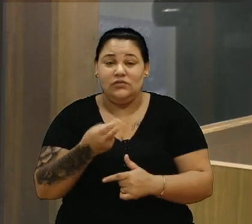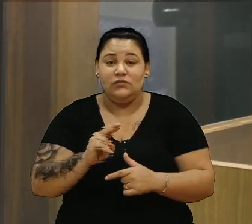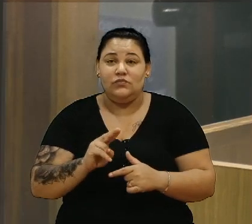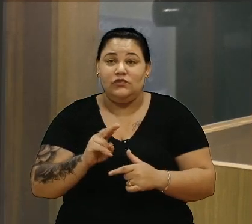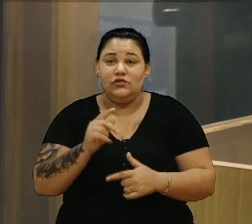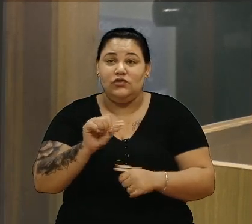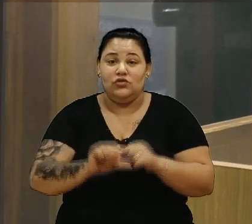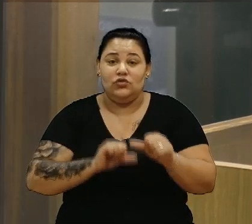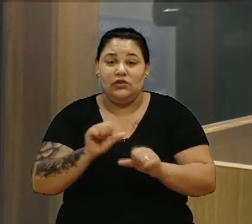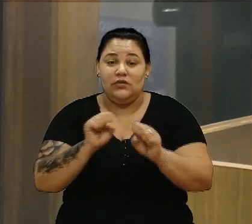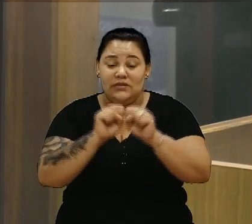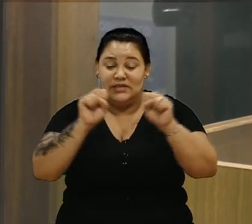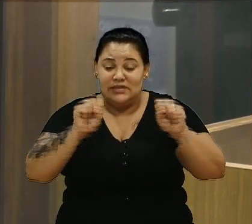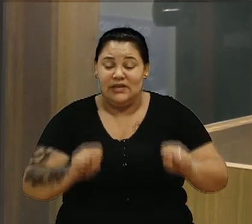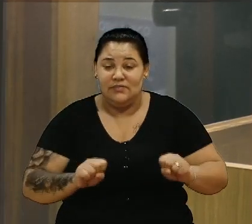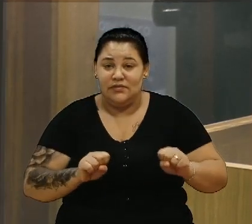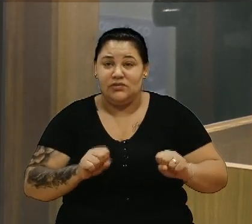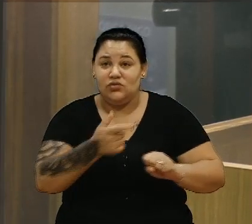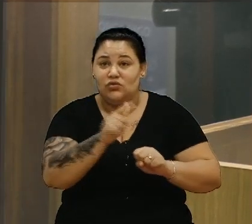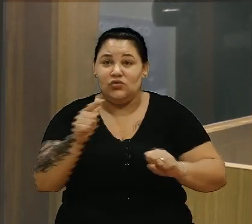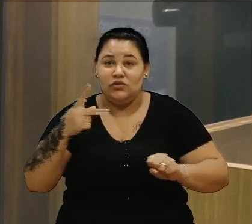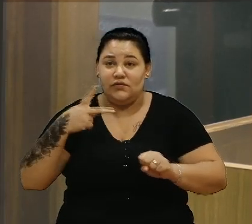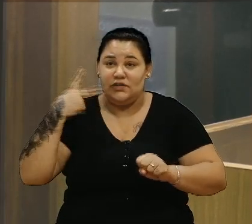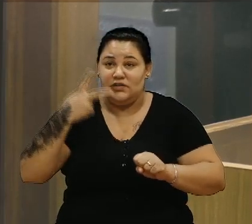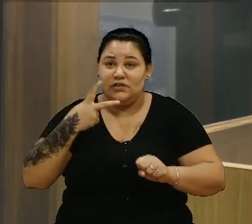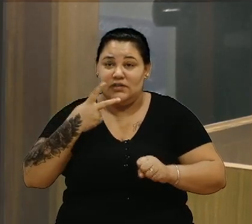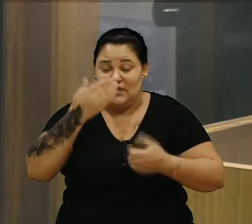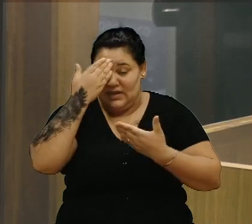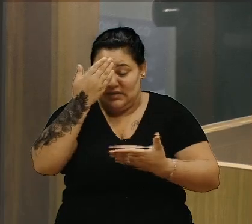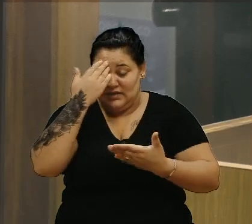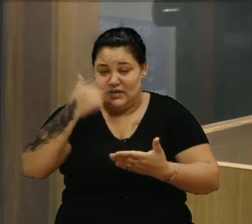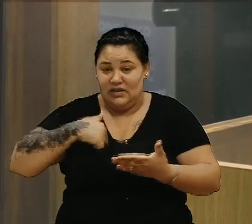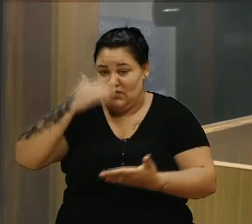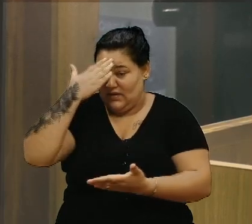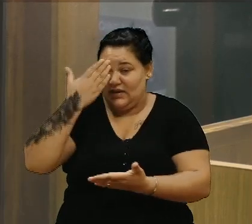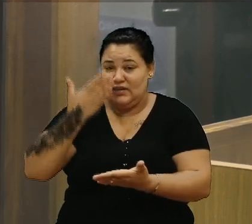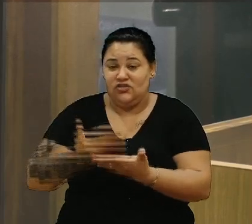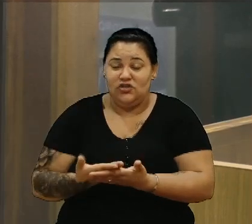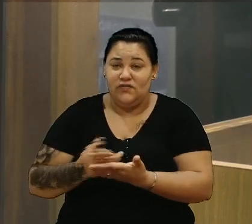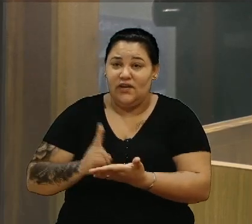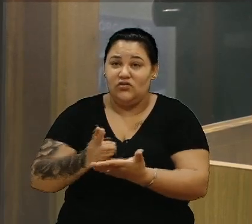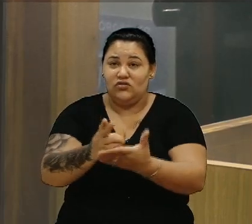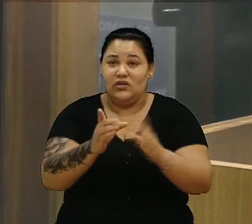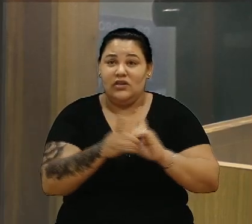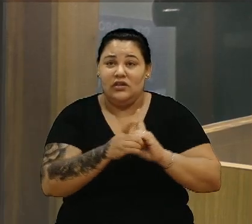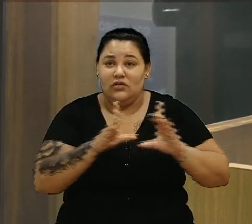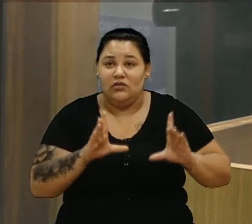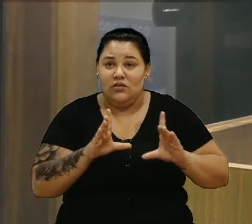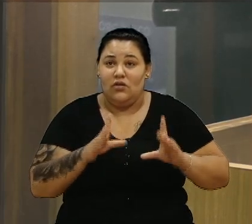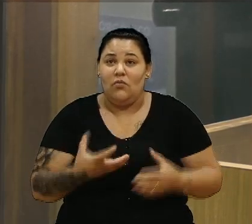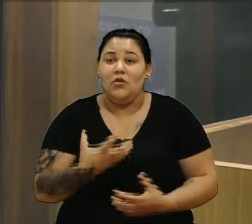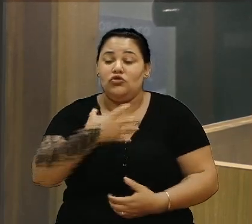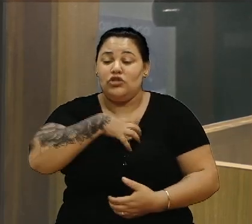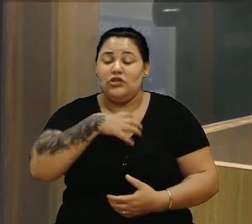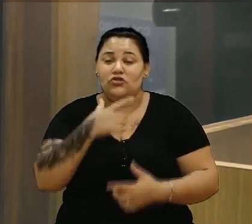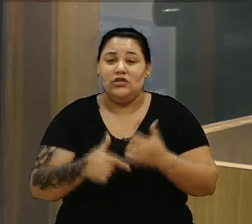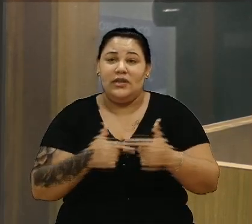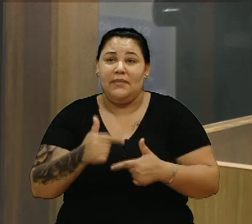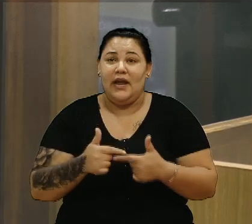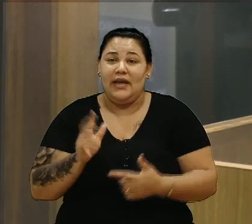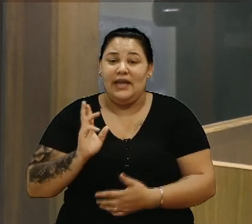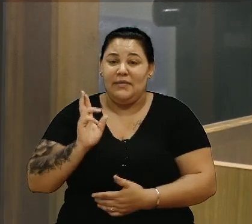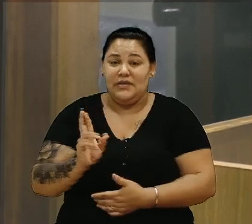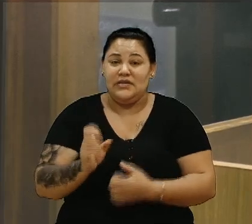outros 22 vereadores. Também agradecer que eu acredito que os vereadores vão manter a democracia e respeitar o meu jeito de trabalhar, que representa